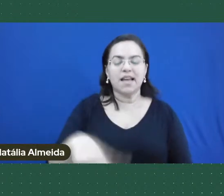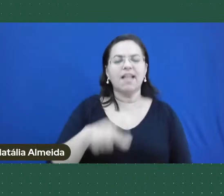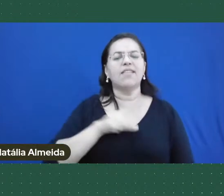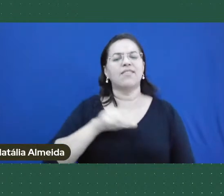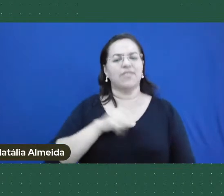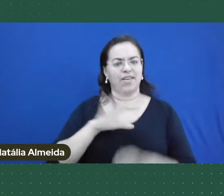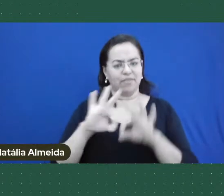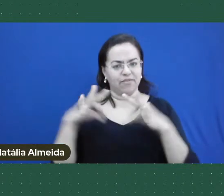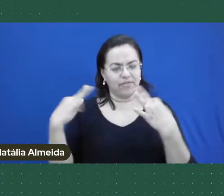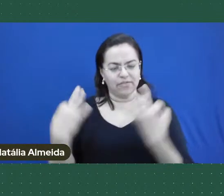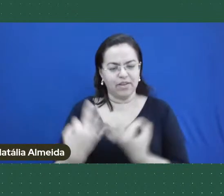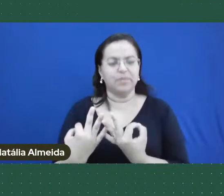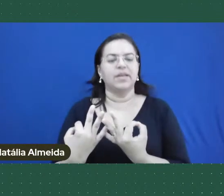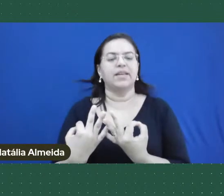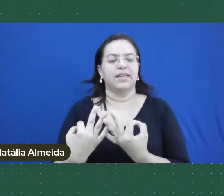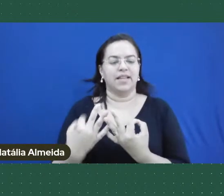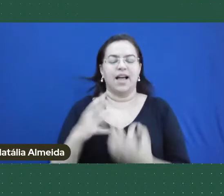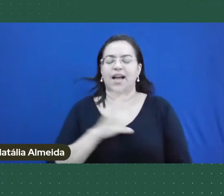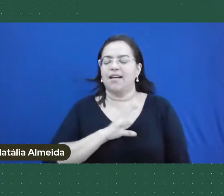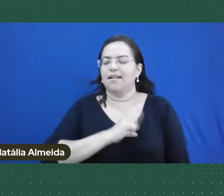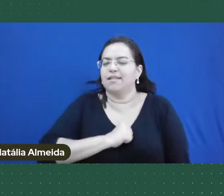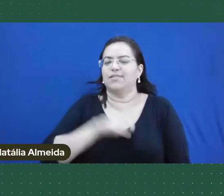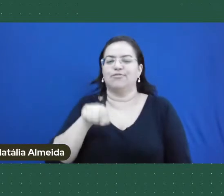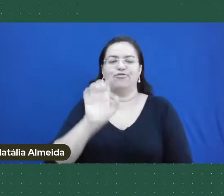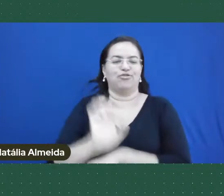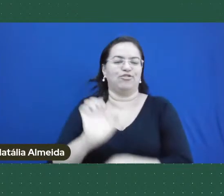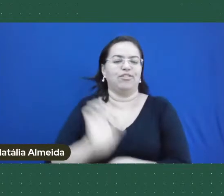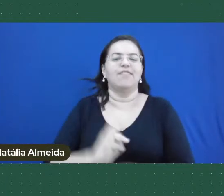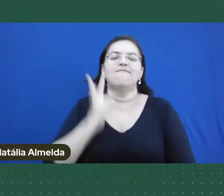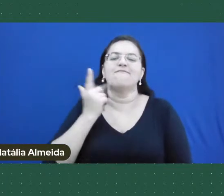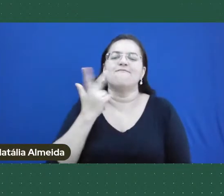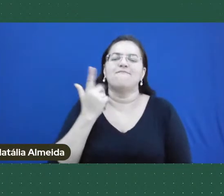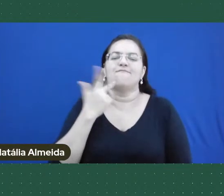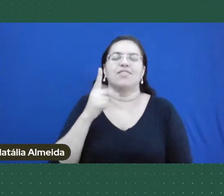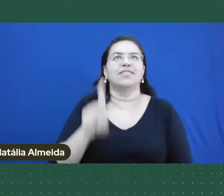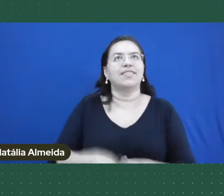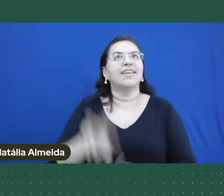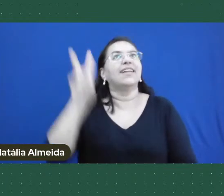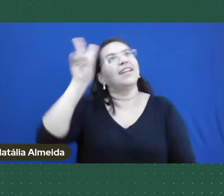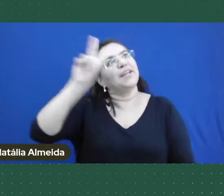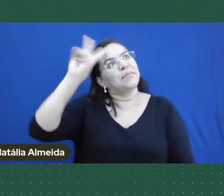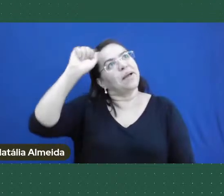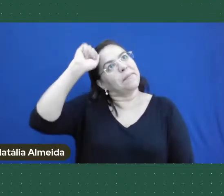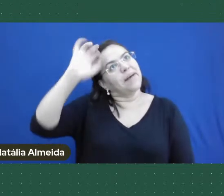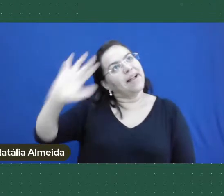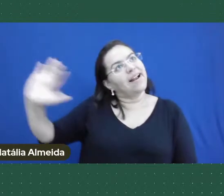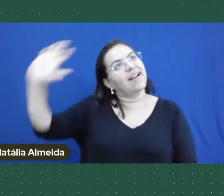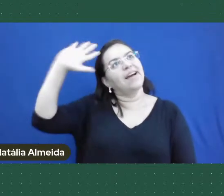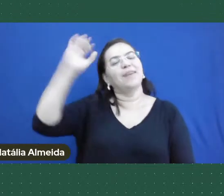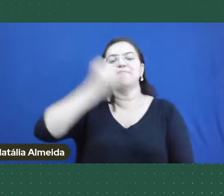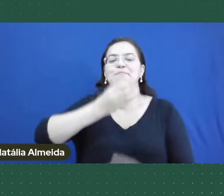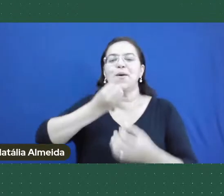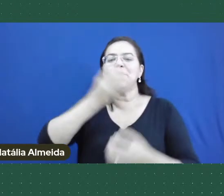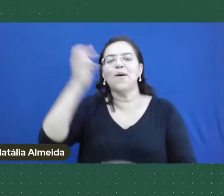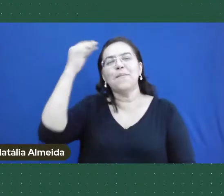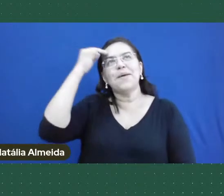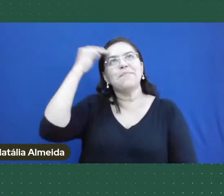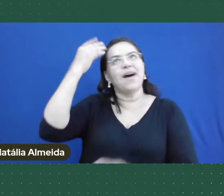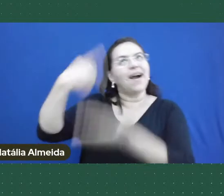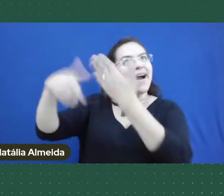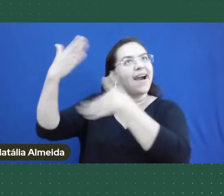adoro o estado, adoro Fortaleza, tenho muitas lembranças boas dos momentos que eu passei aí. E